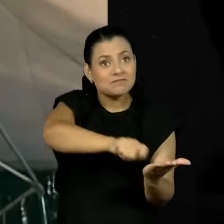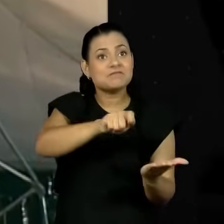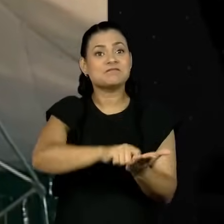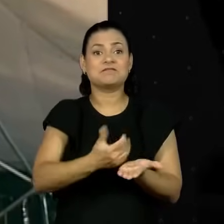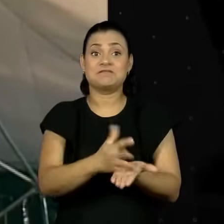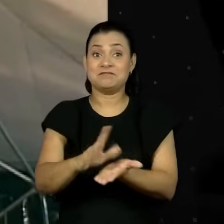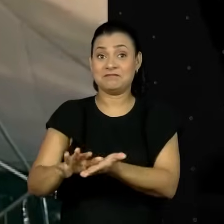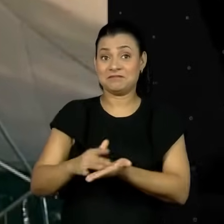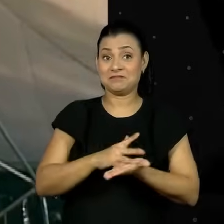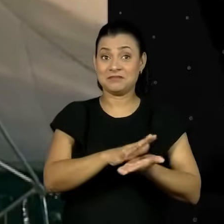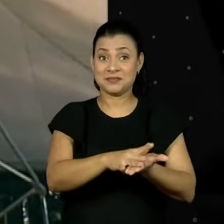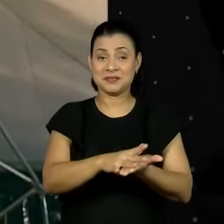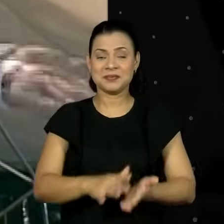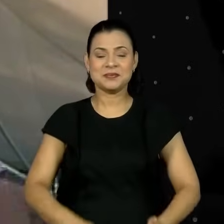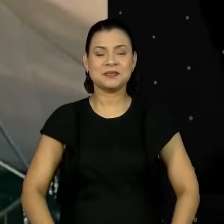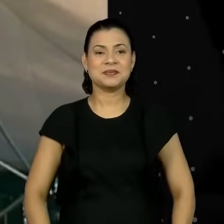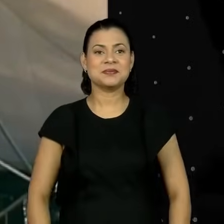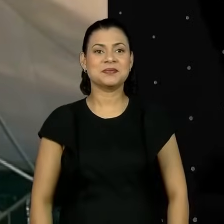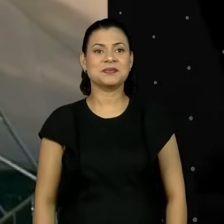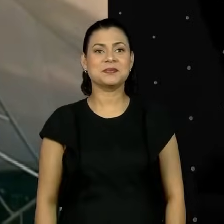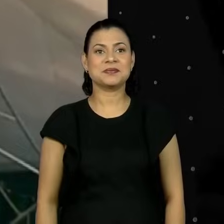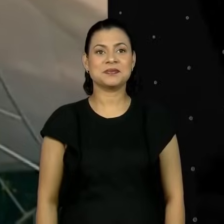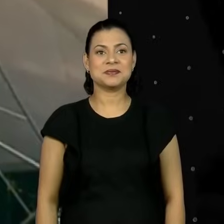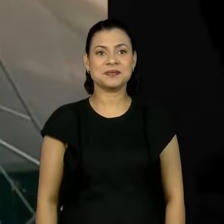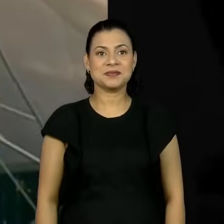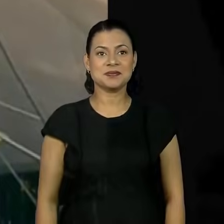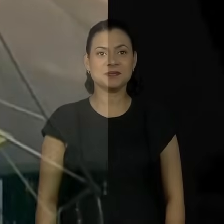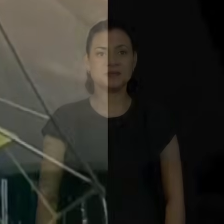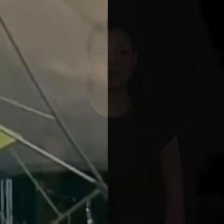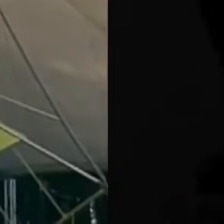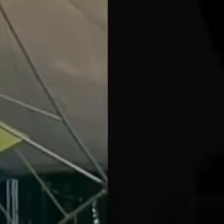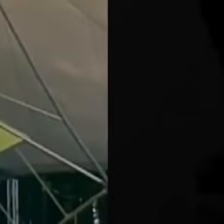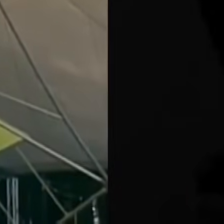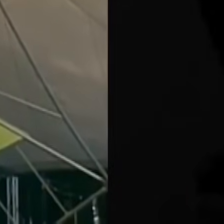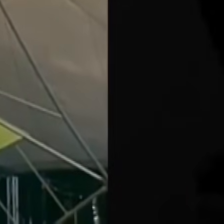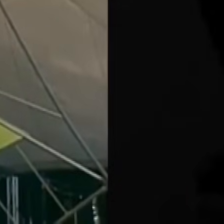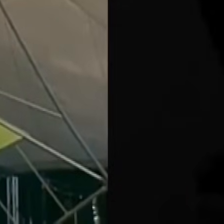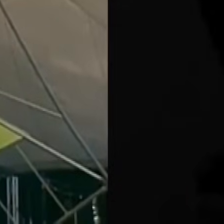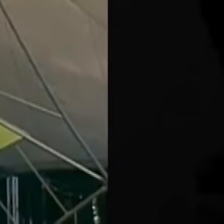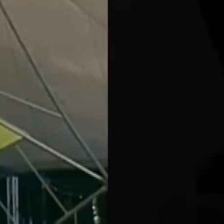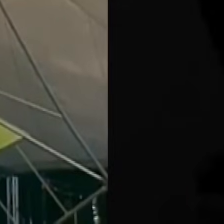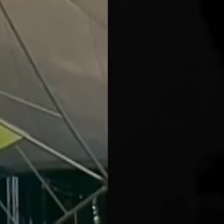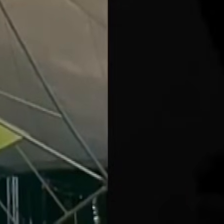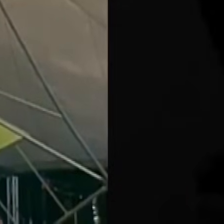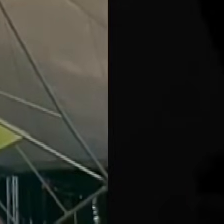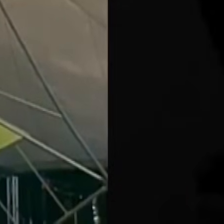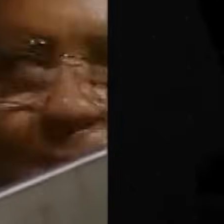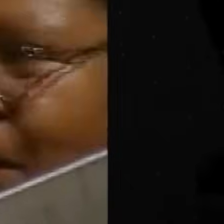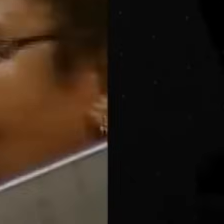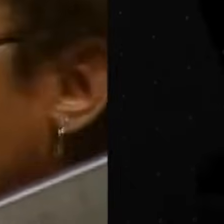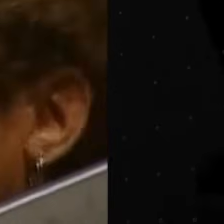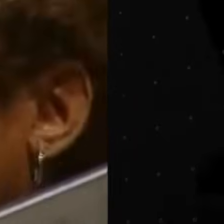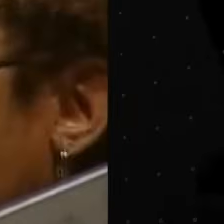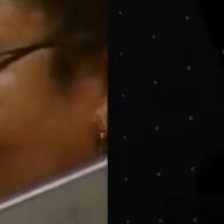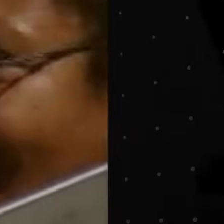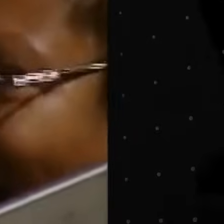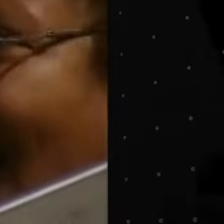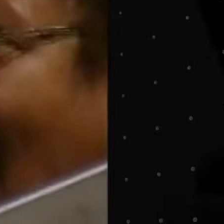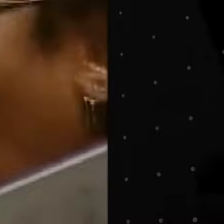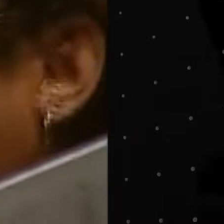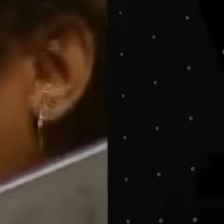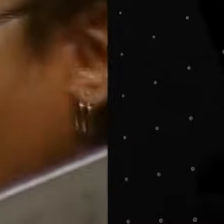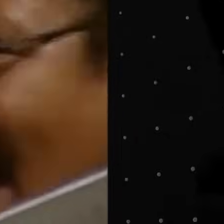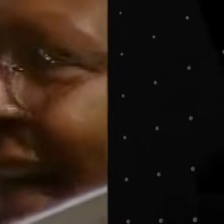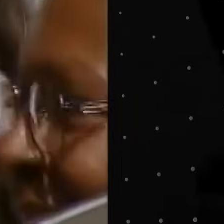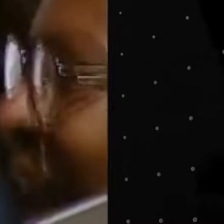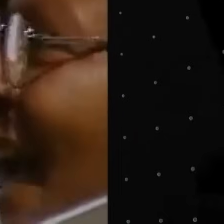bem. Infelizmente é que na lei dos homens a gente vale o que é e somente o que tem. Ele tem imunidade para dar quanto quiser,